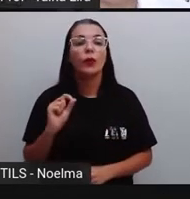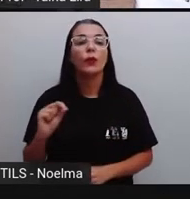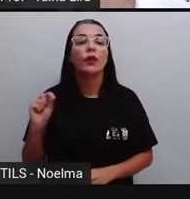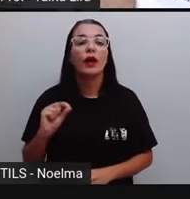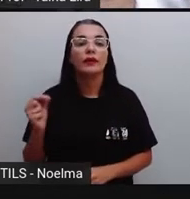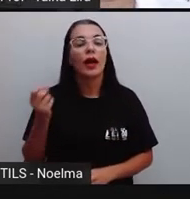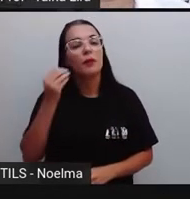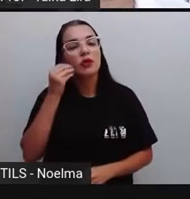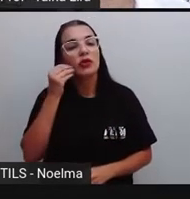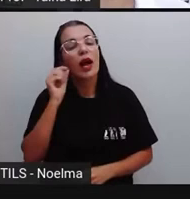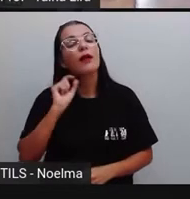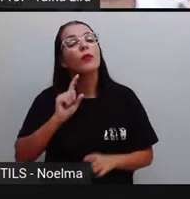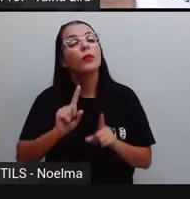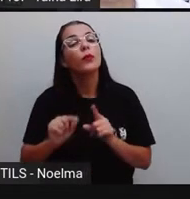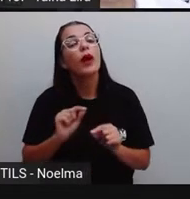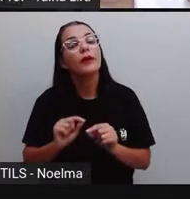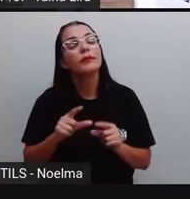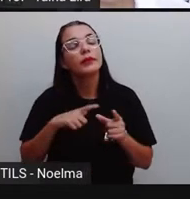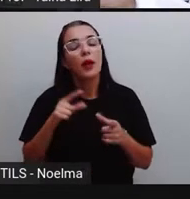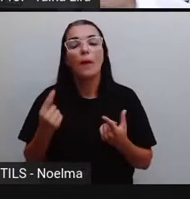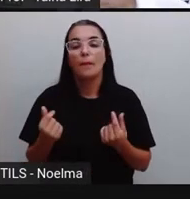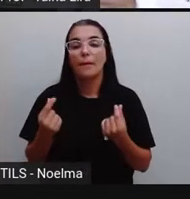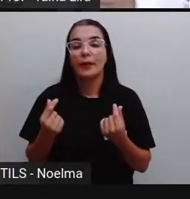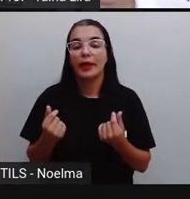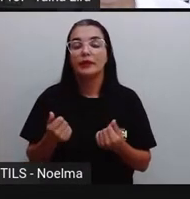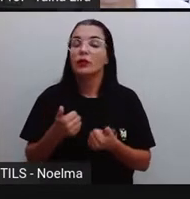Que é para mostrar que ele tem também um preço que